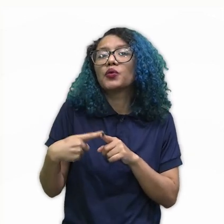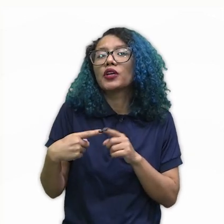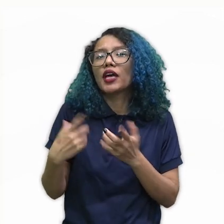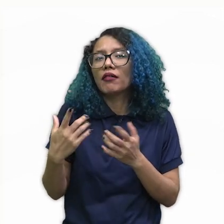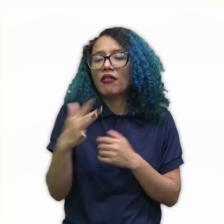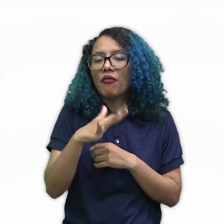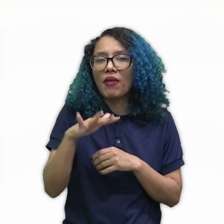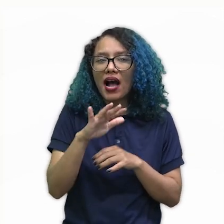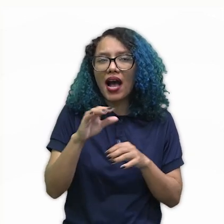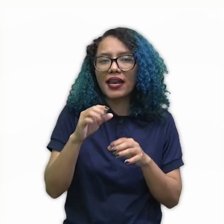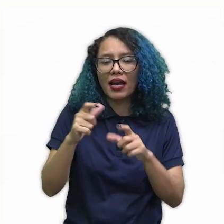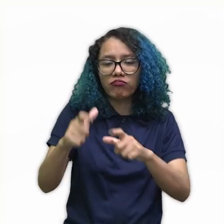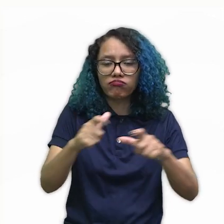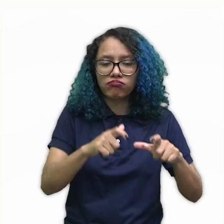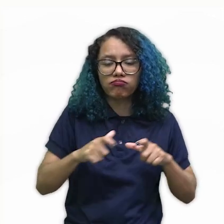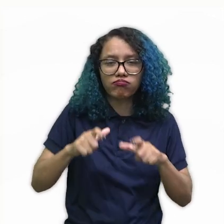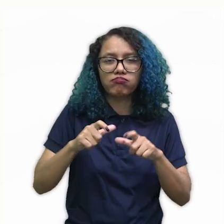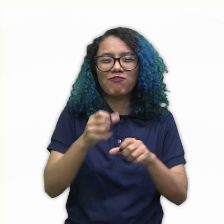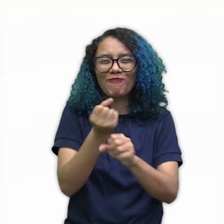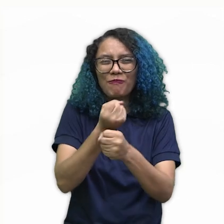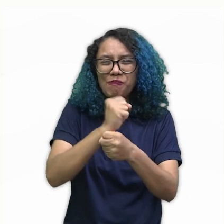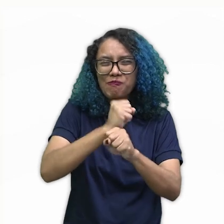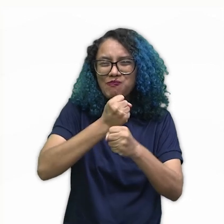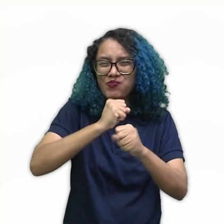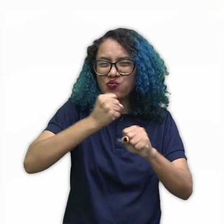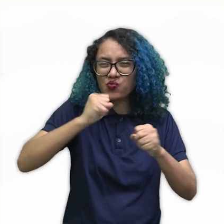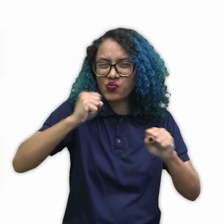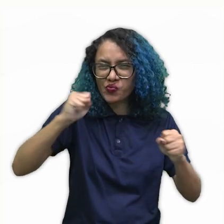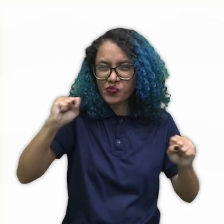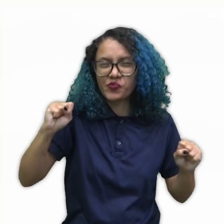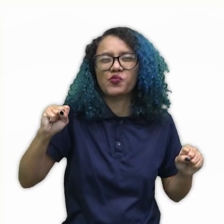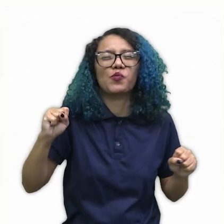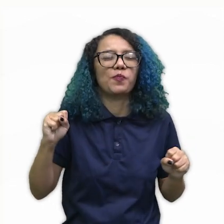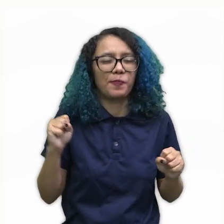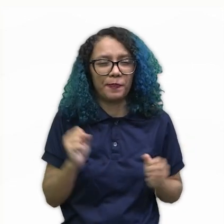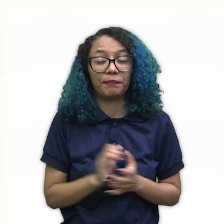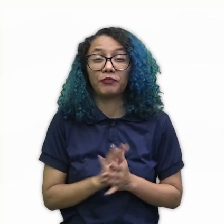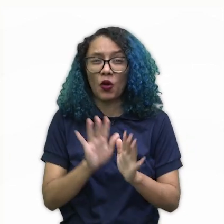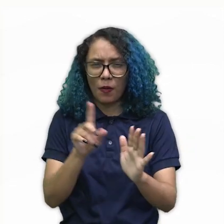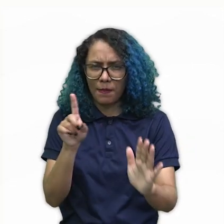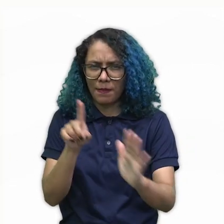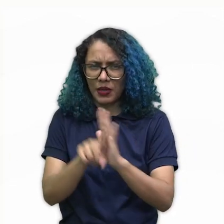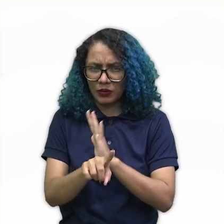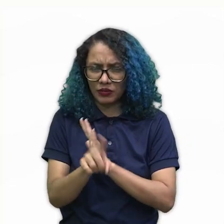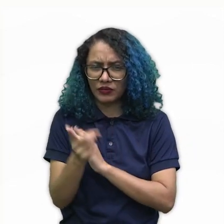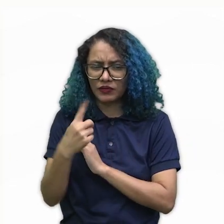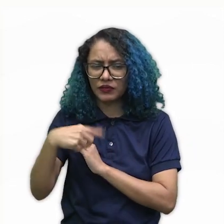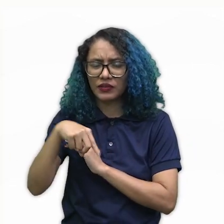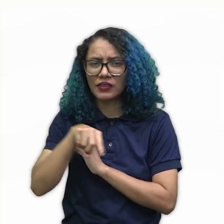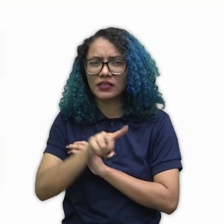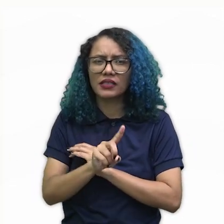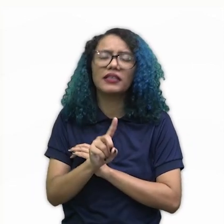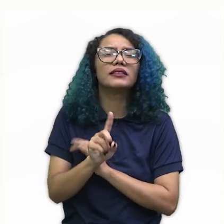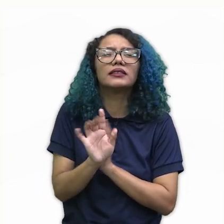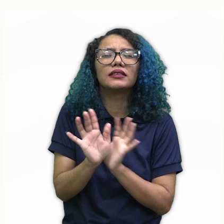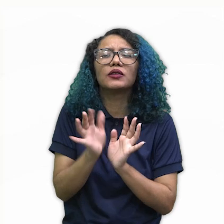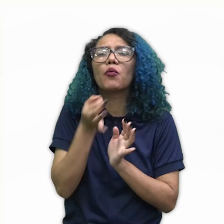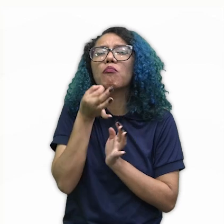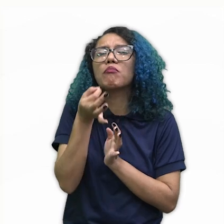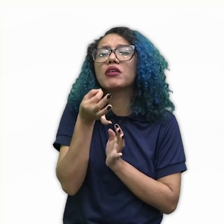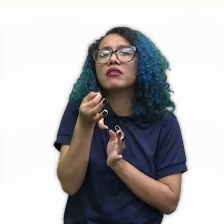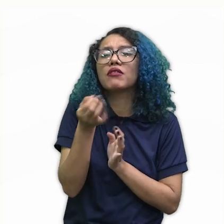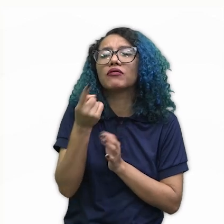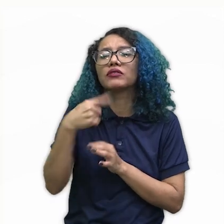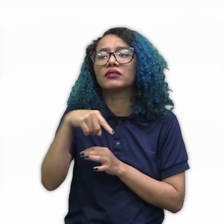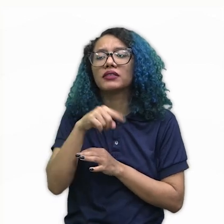ponto de vista territorial. E eu tenho uma pergunta para fazer para vocês. A pergunta é: vocês acham que o território brasileiro ele